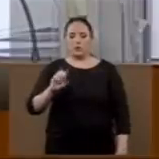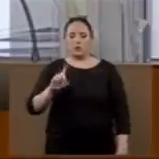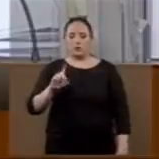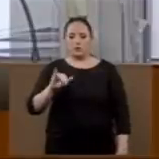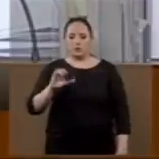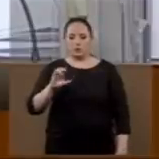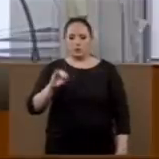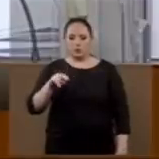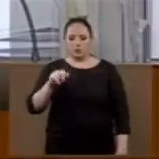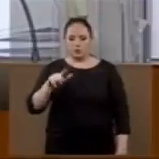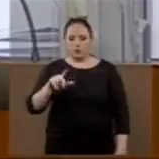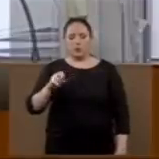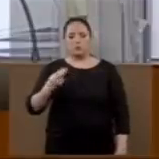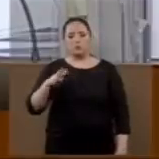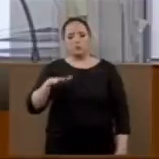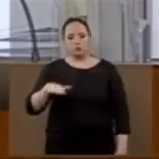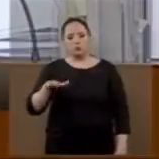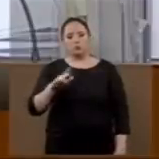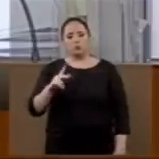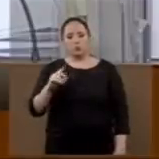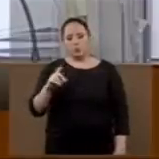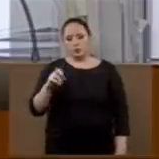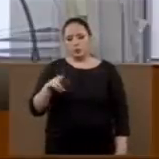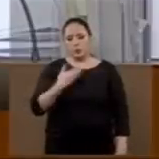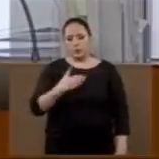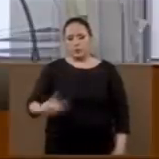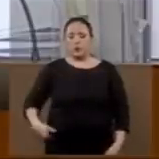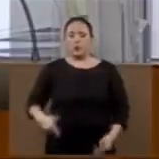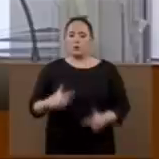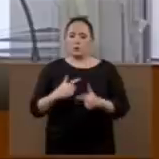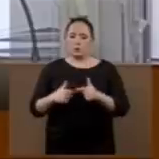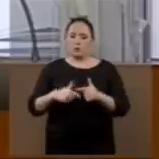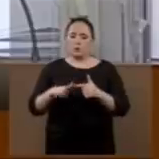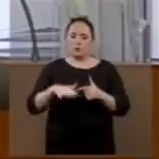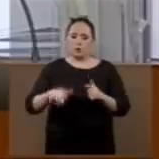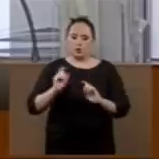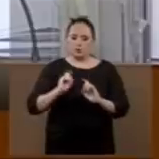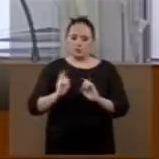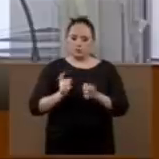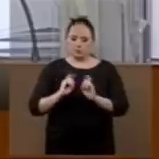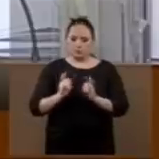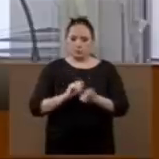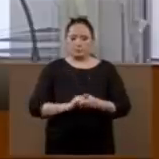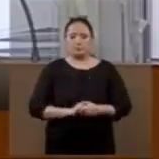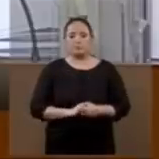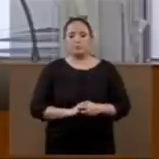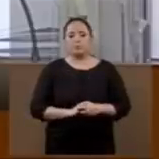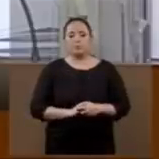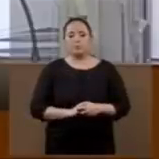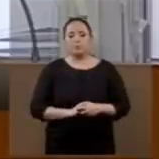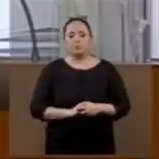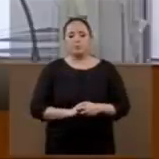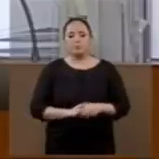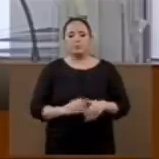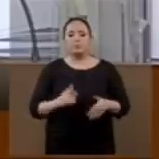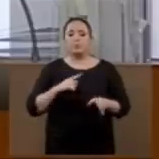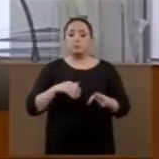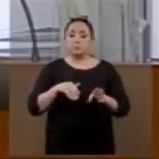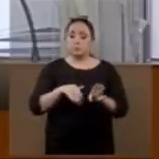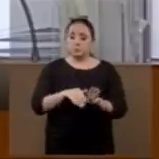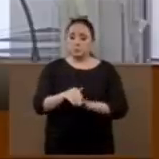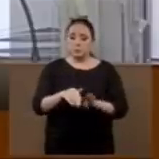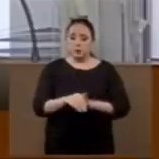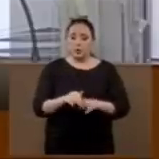derradeira do poder público, com problemas de cunho administrativo. Coinstribo nessa orientação que não se concebe, nos